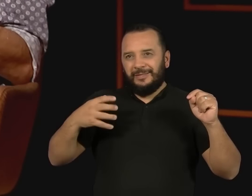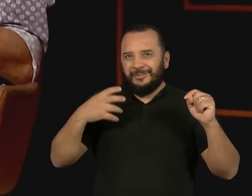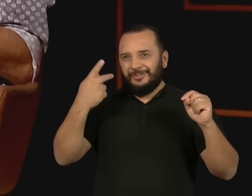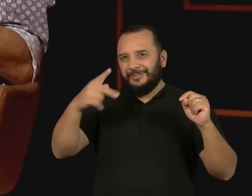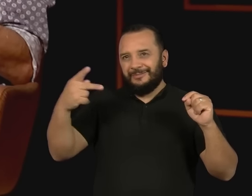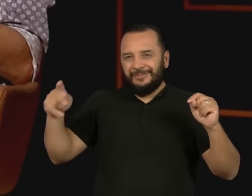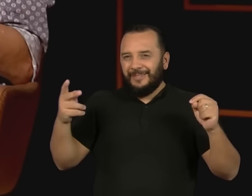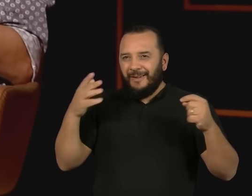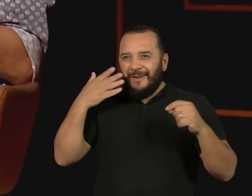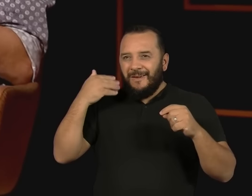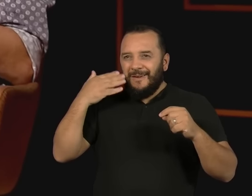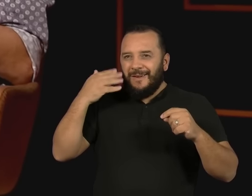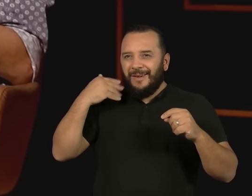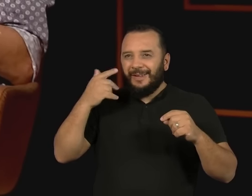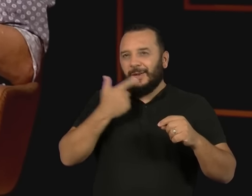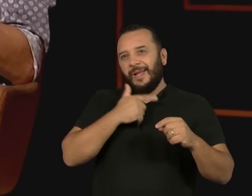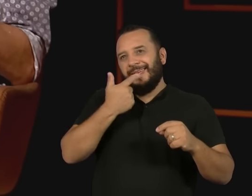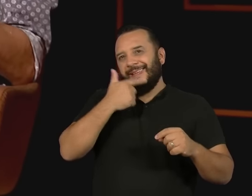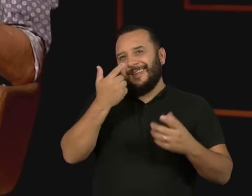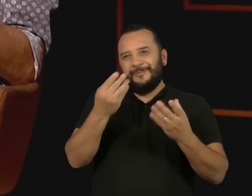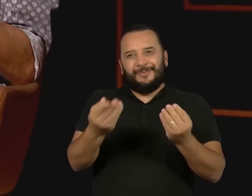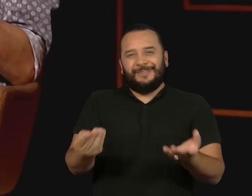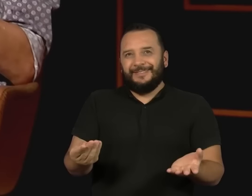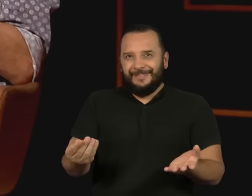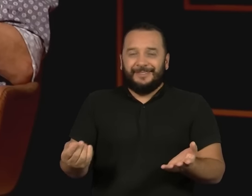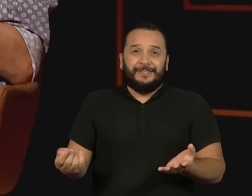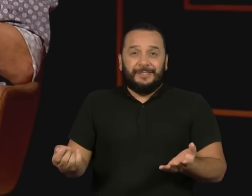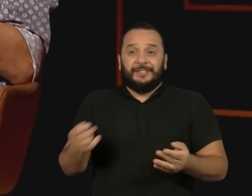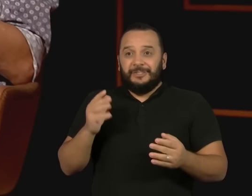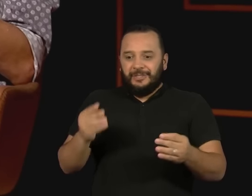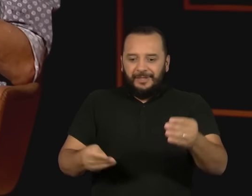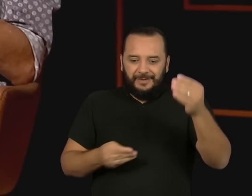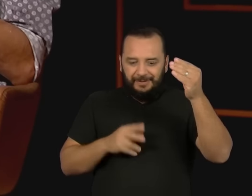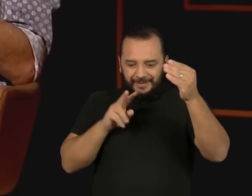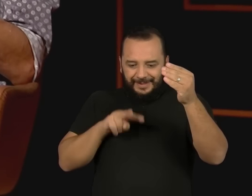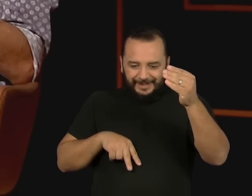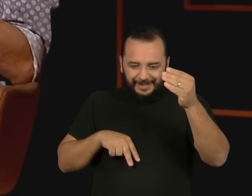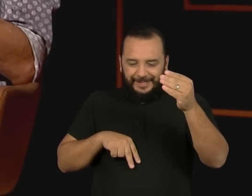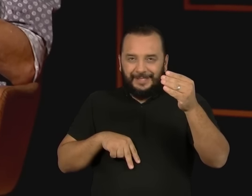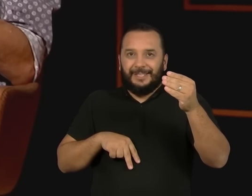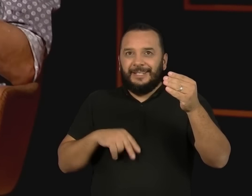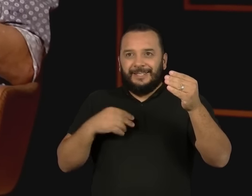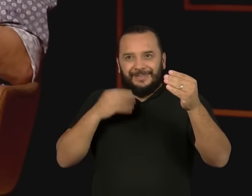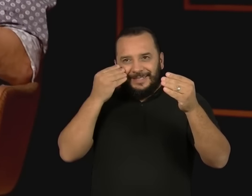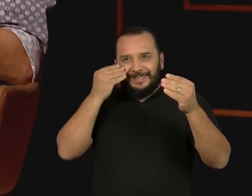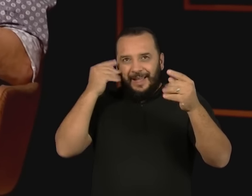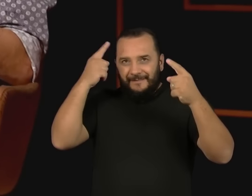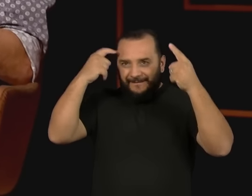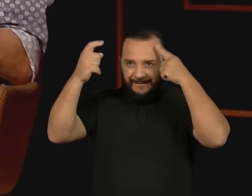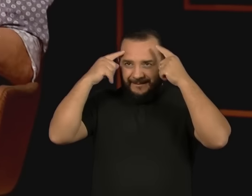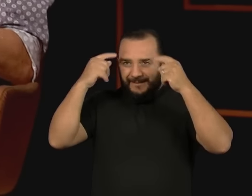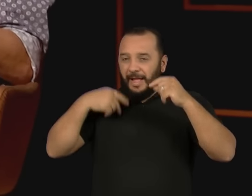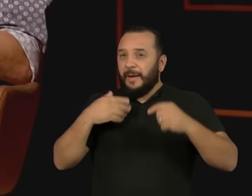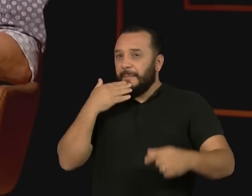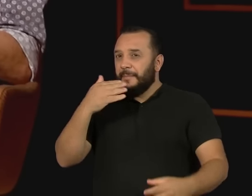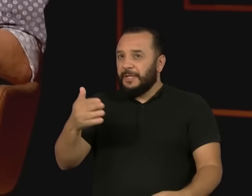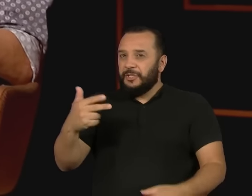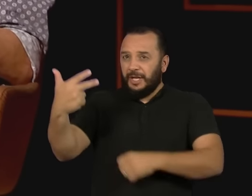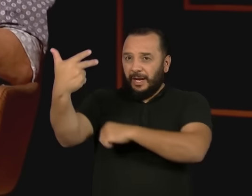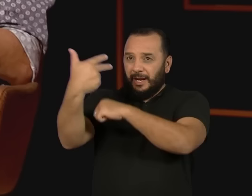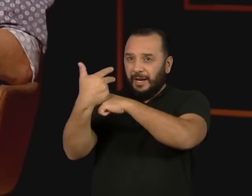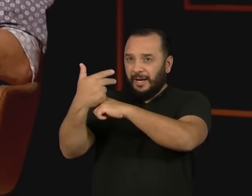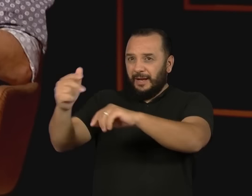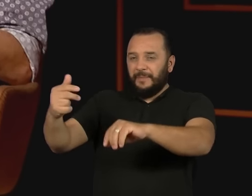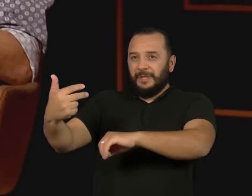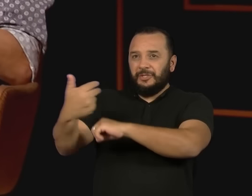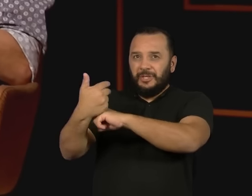parque de diversões, né? Então, cada episódio que chegava para mim, eu tentava rechear. Quando é que eu vou olhar, pedir para a câmera, quando é que eu vou...